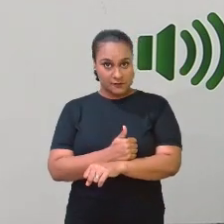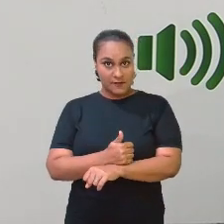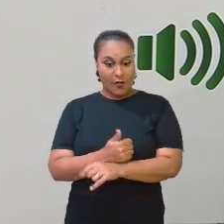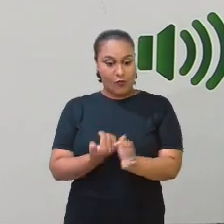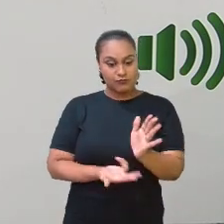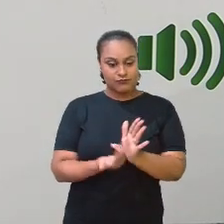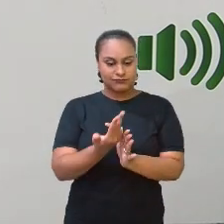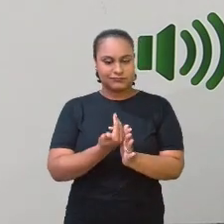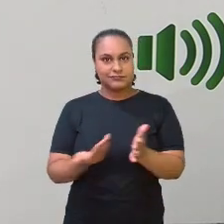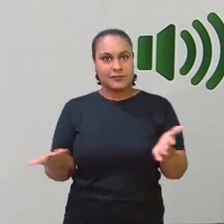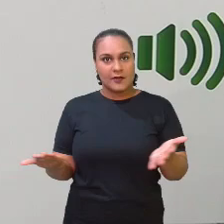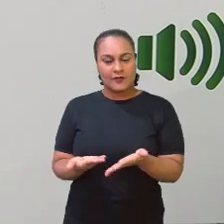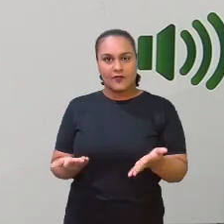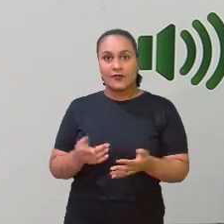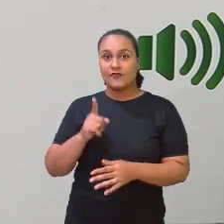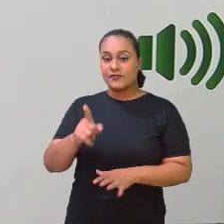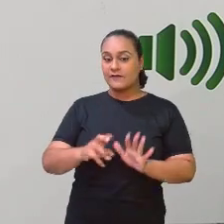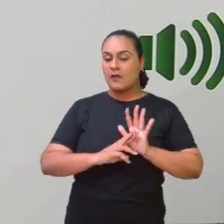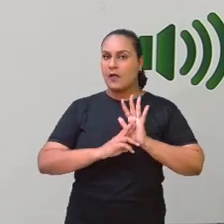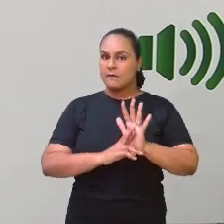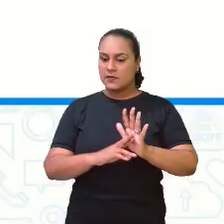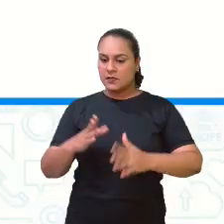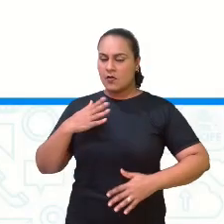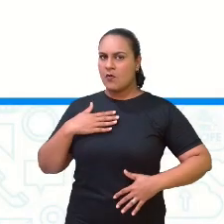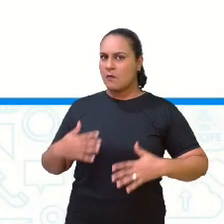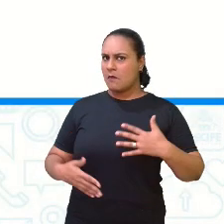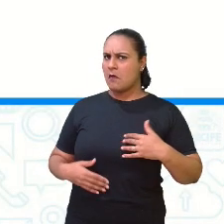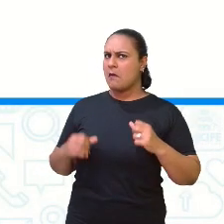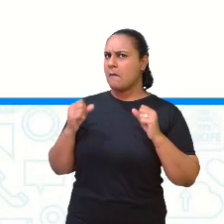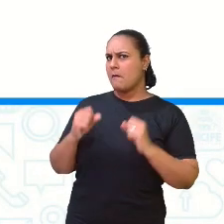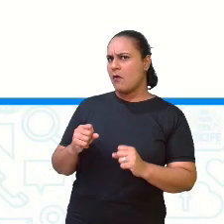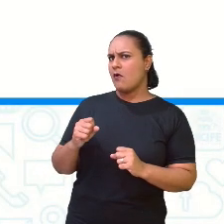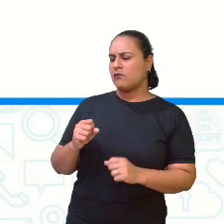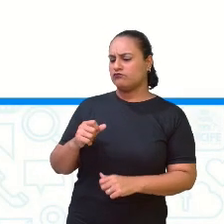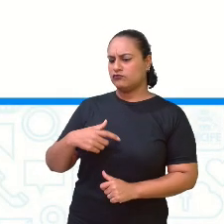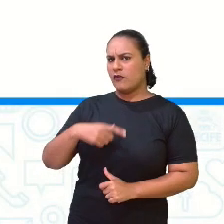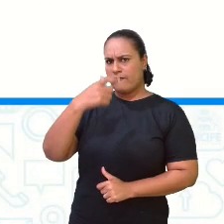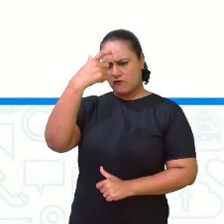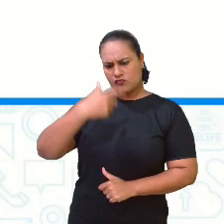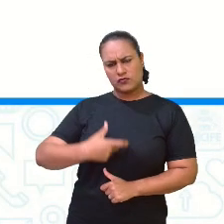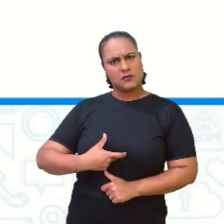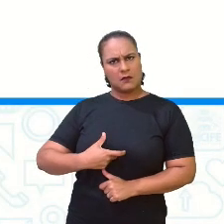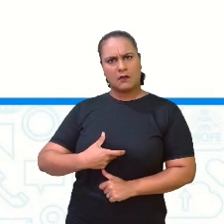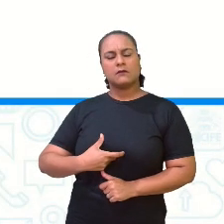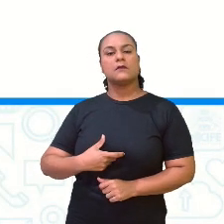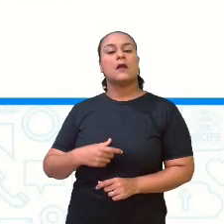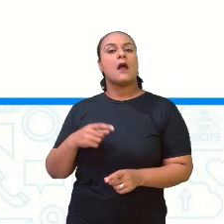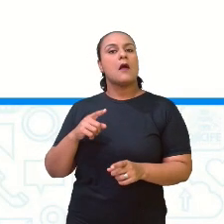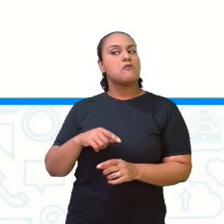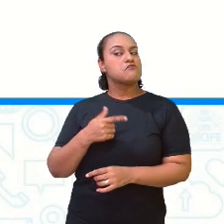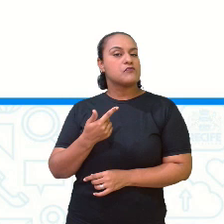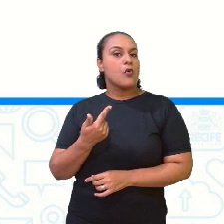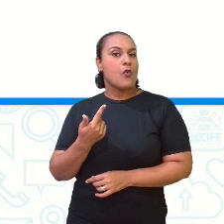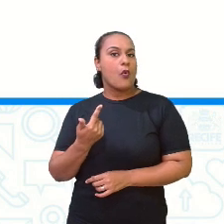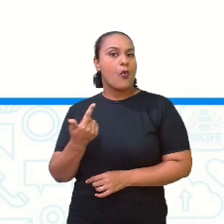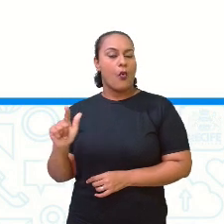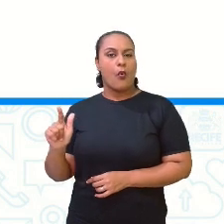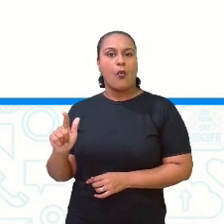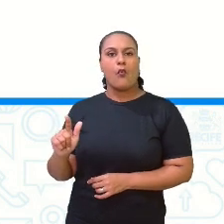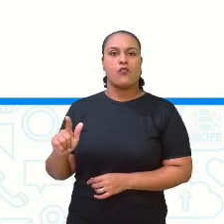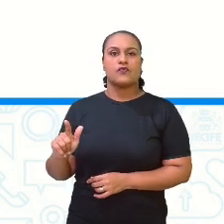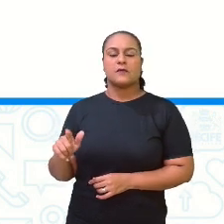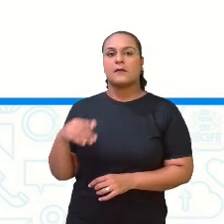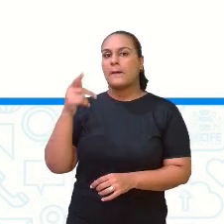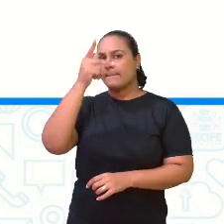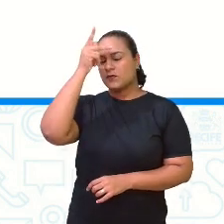Então você vai representar o corpo humano. Pode ser você, pode ser alguém da sua família, e você vai compartilhar essa sua obra